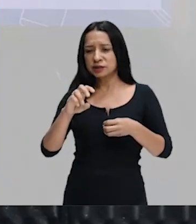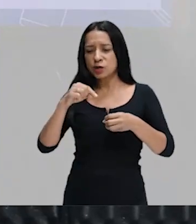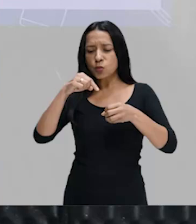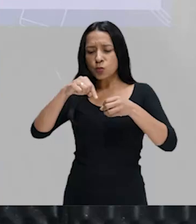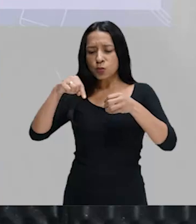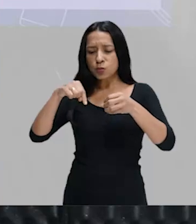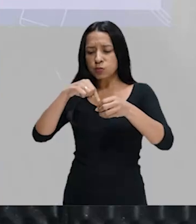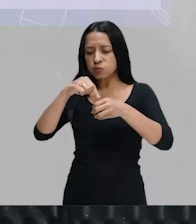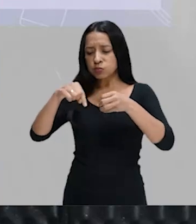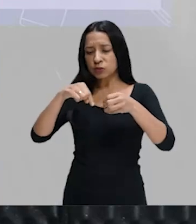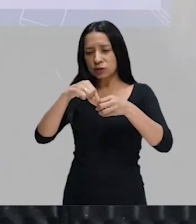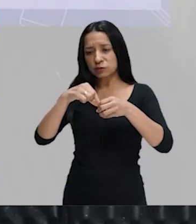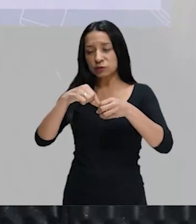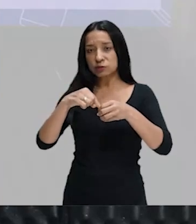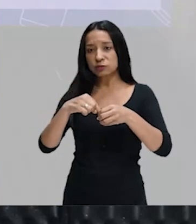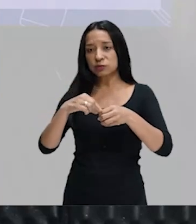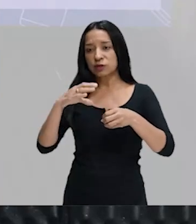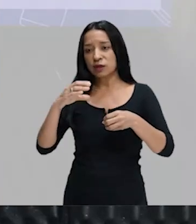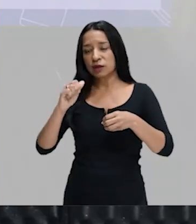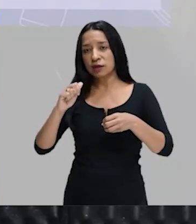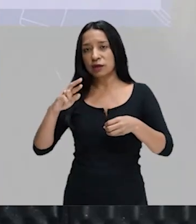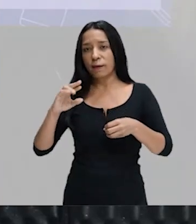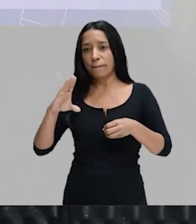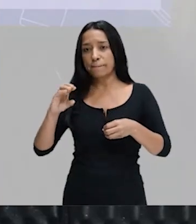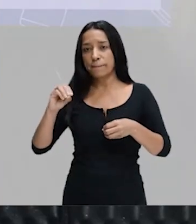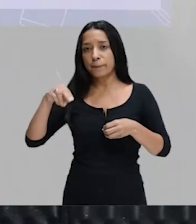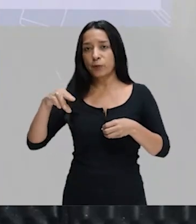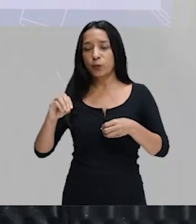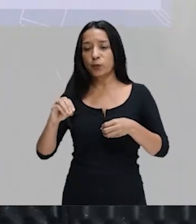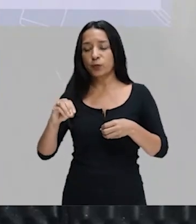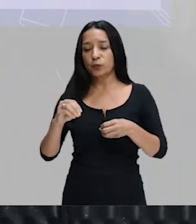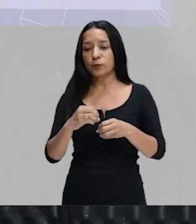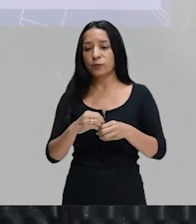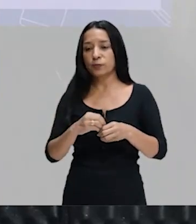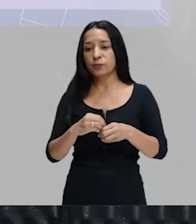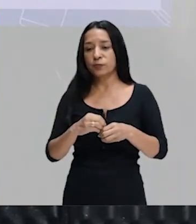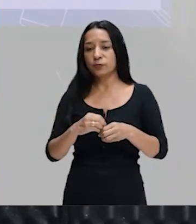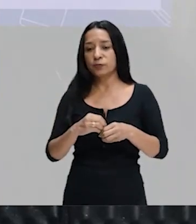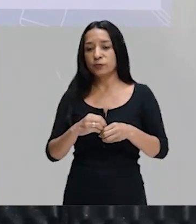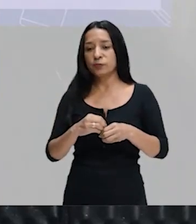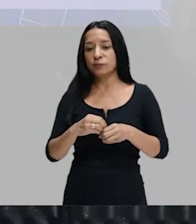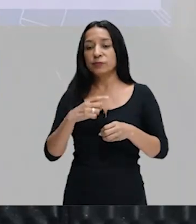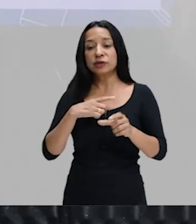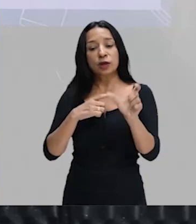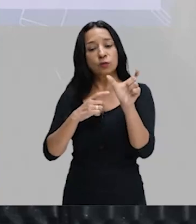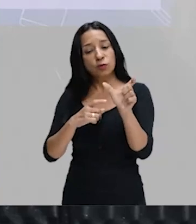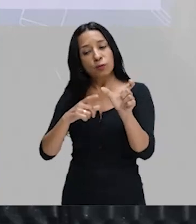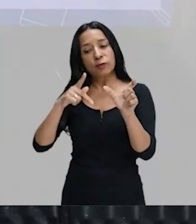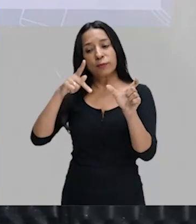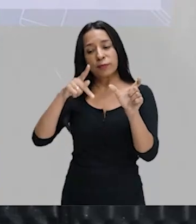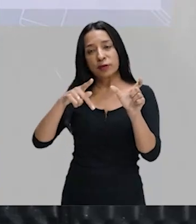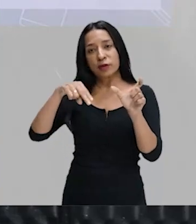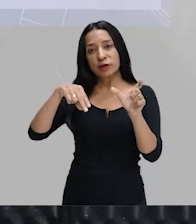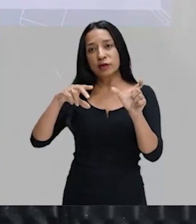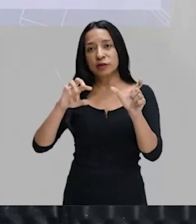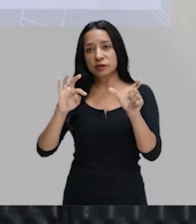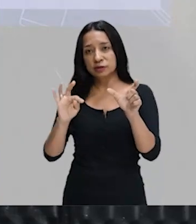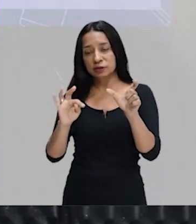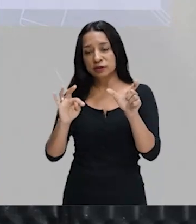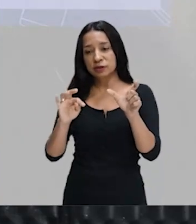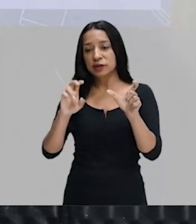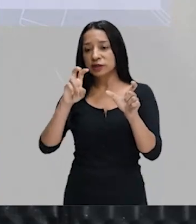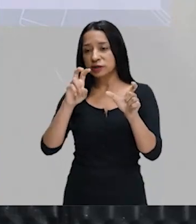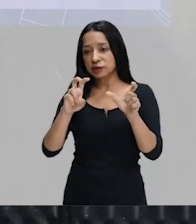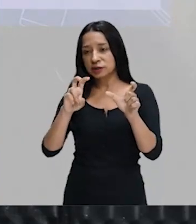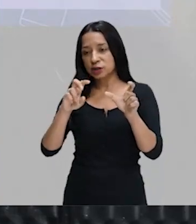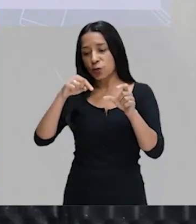tem esse termo, pente, esse PENT, quer dizer que tem 5 átomos de carbono,